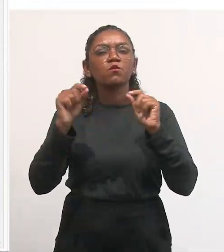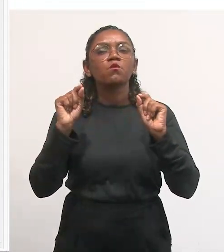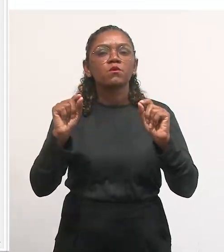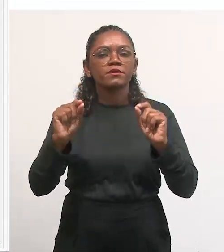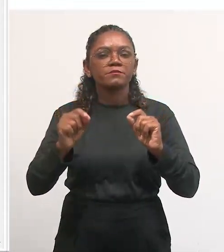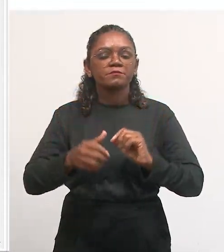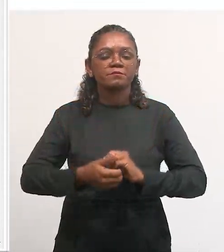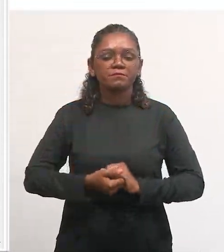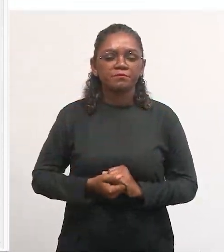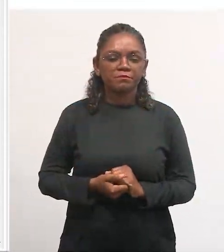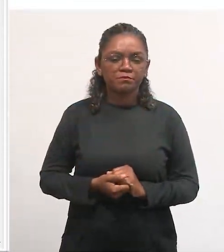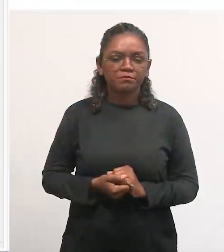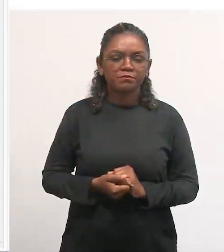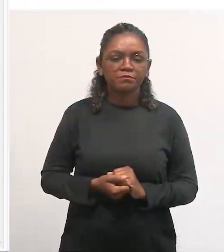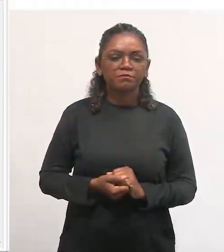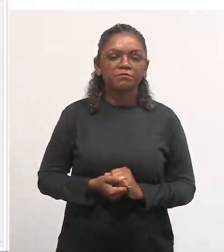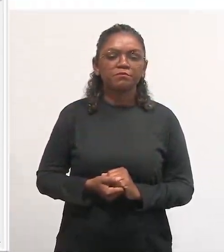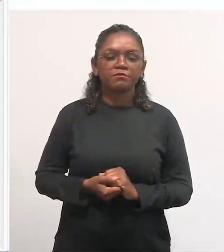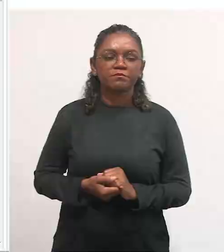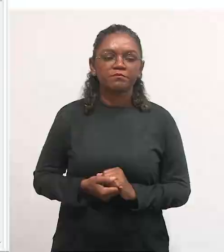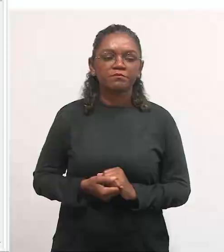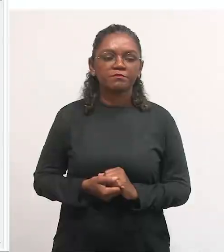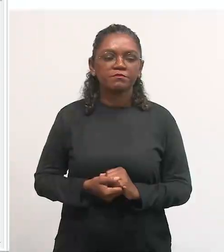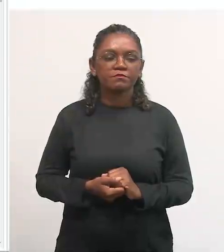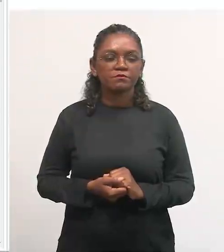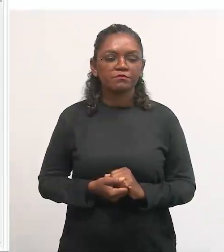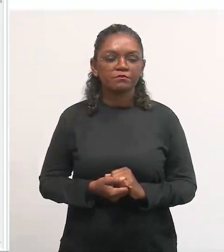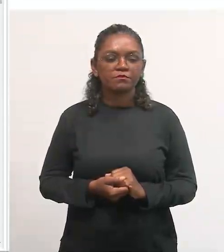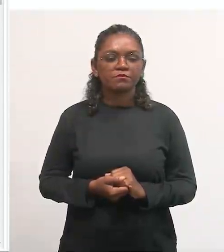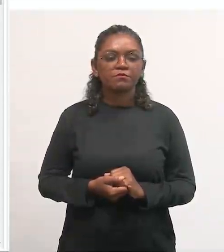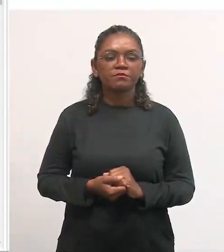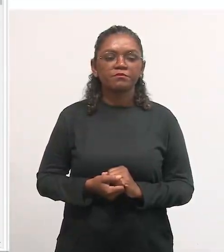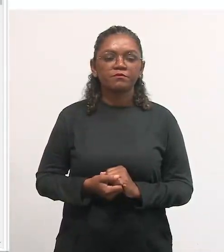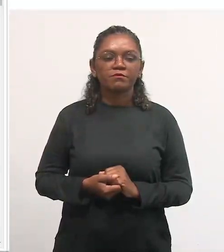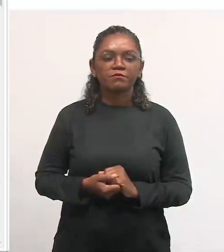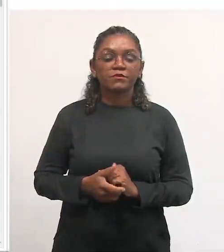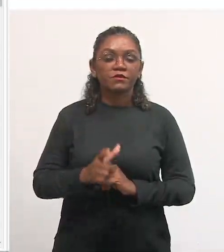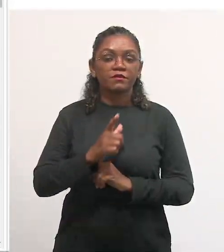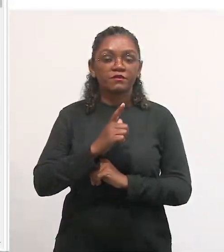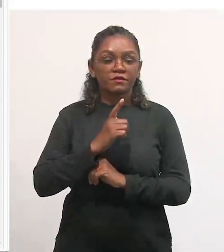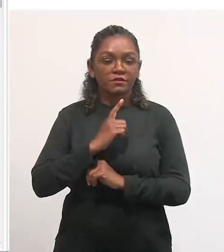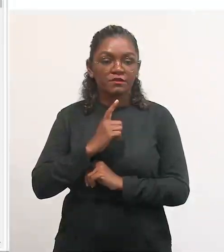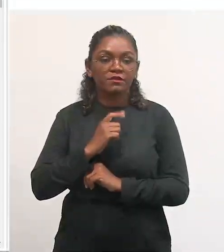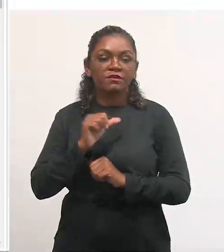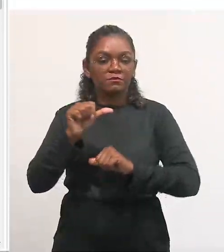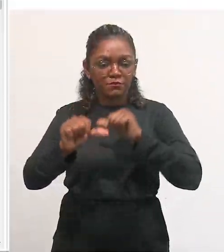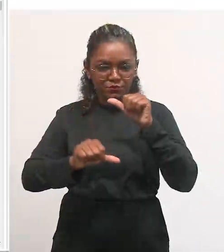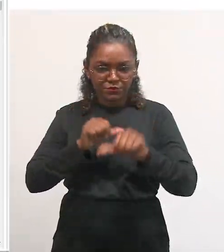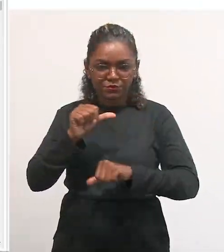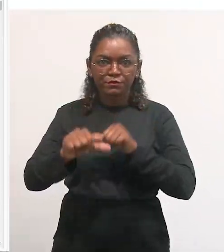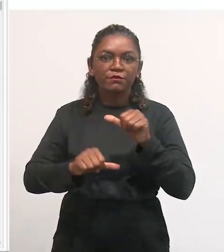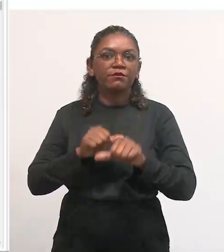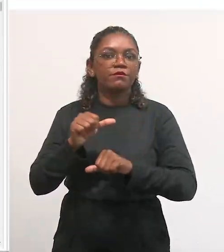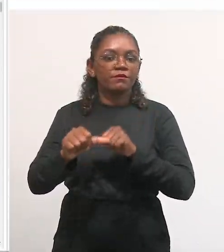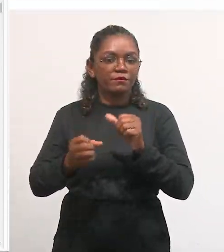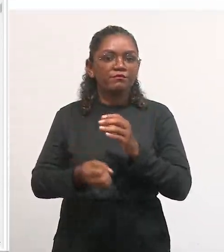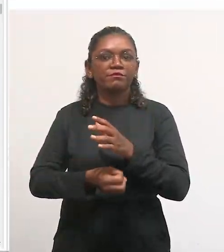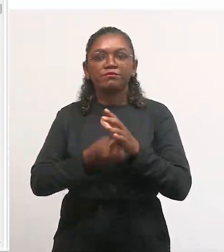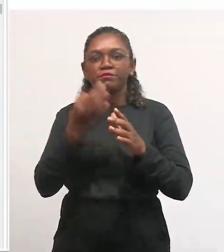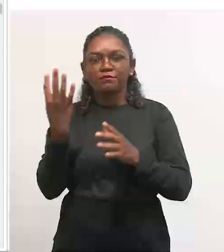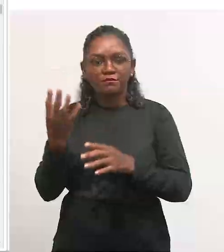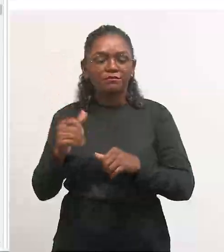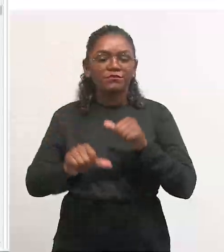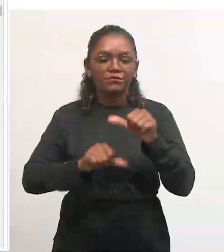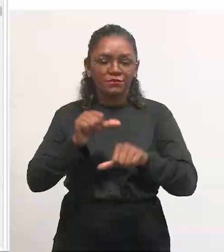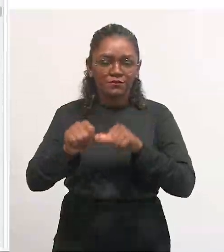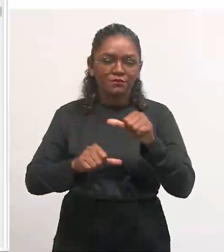aqui. A legislação foi alterada aí várias vezes já para atualizar, isso é,